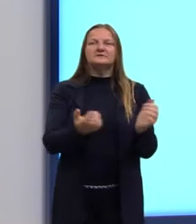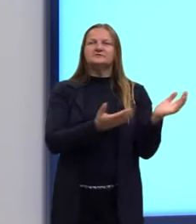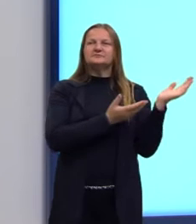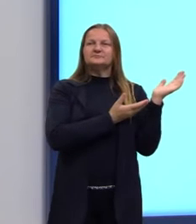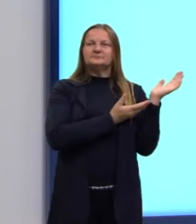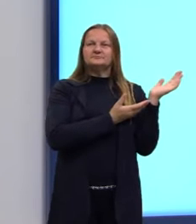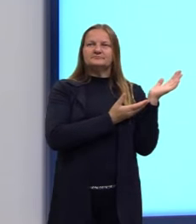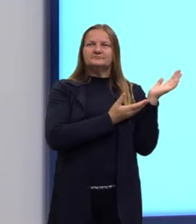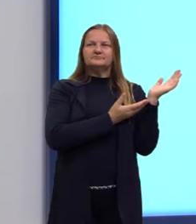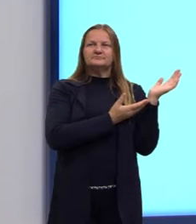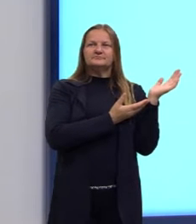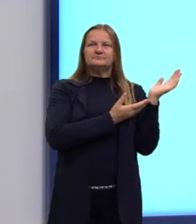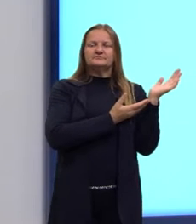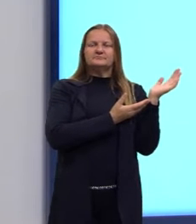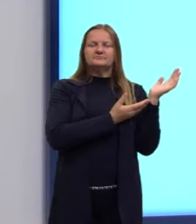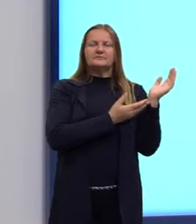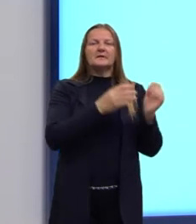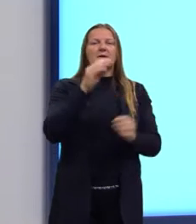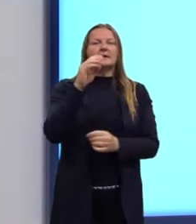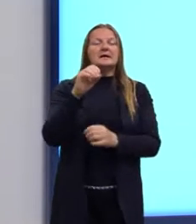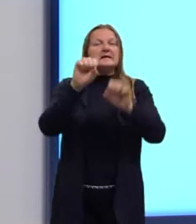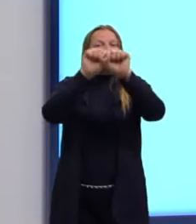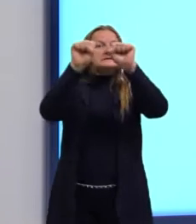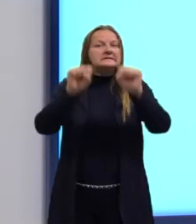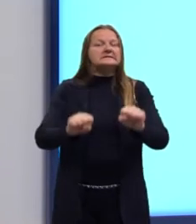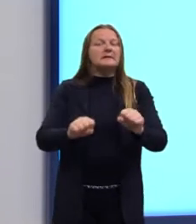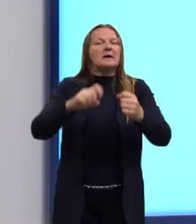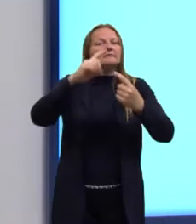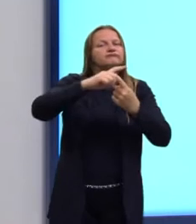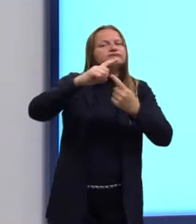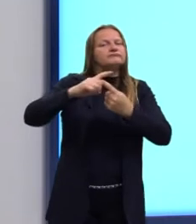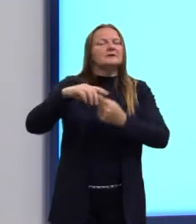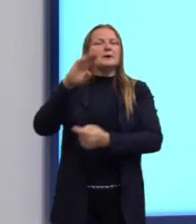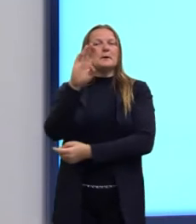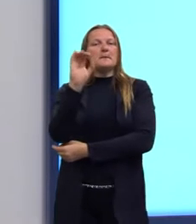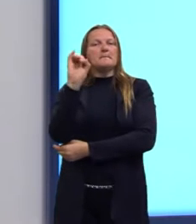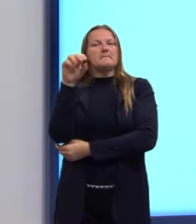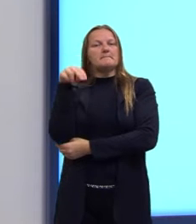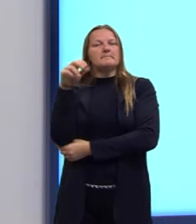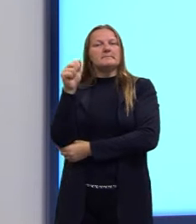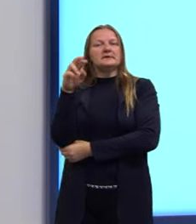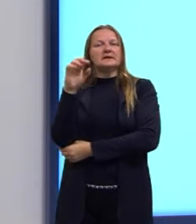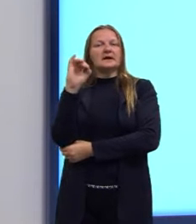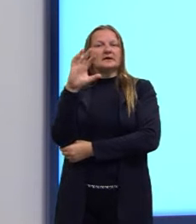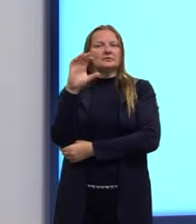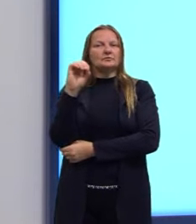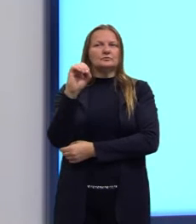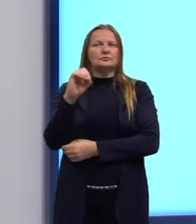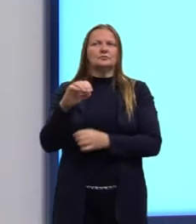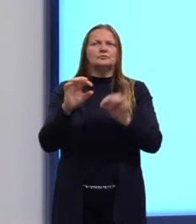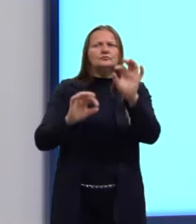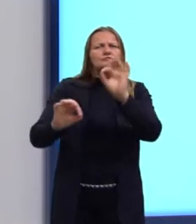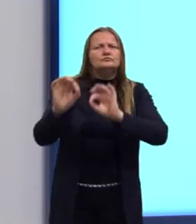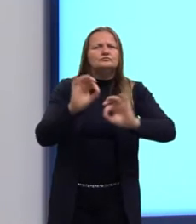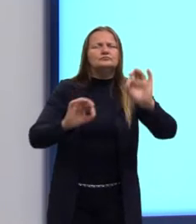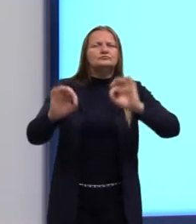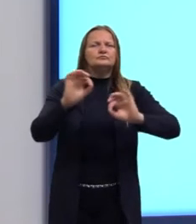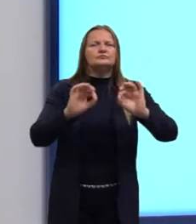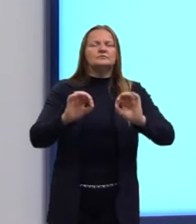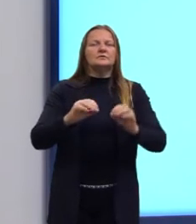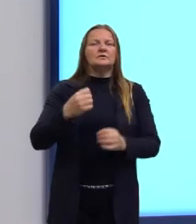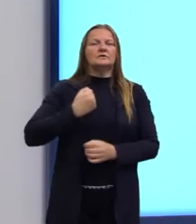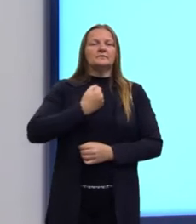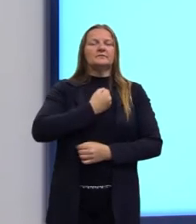a relação ali do sistema binário nós temos vários elementos ali mas esses elementos eles são compostos do seu